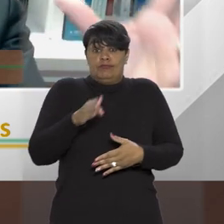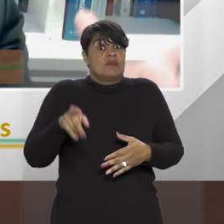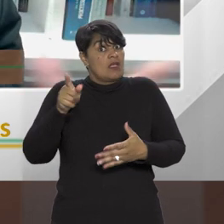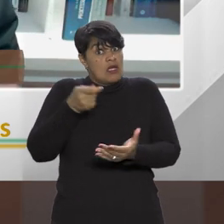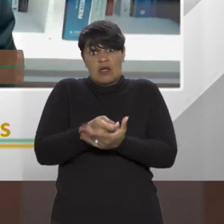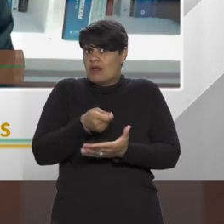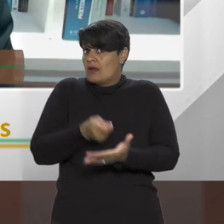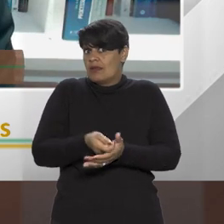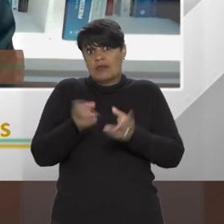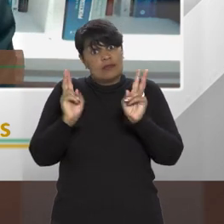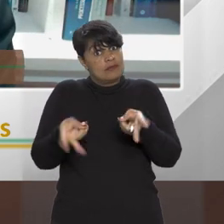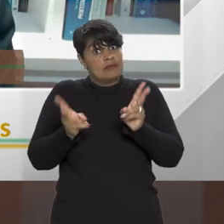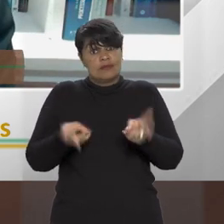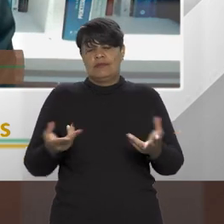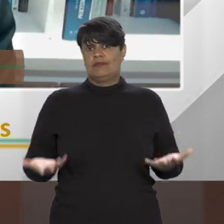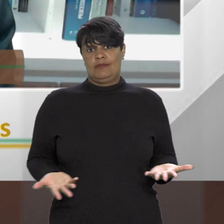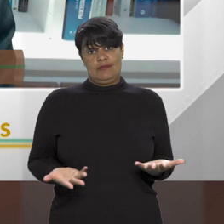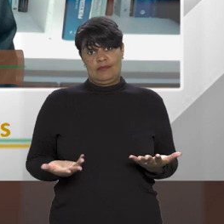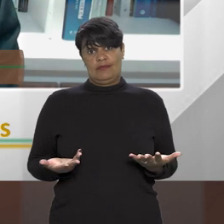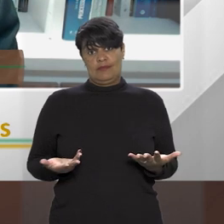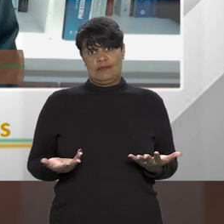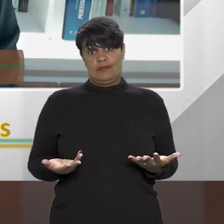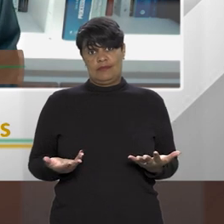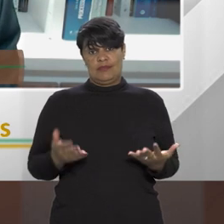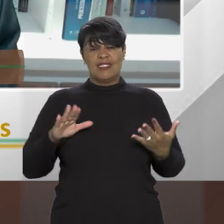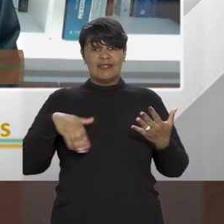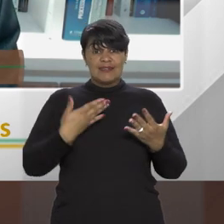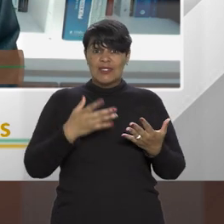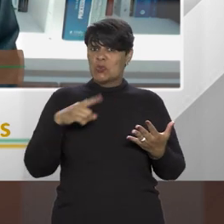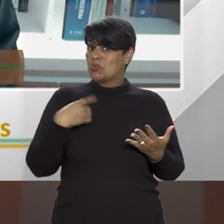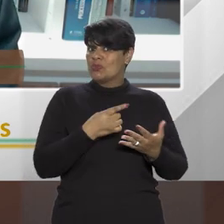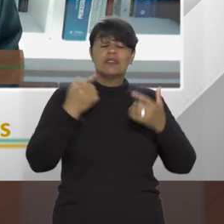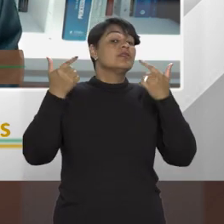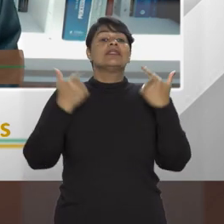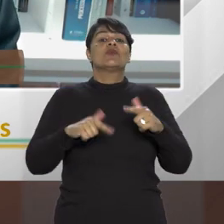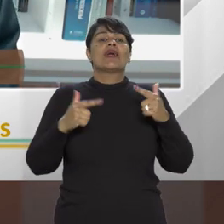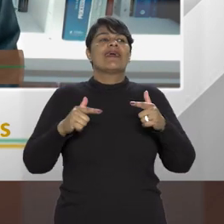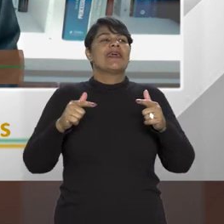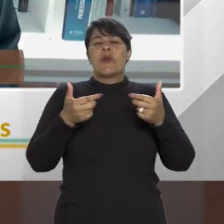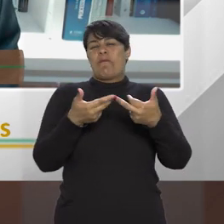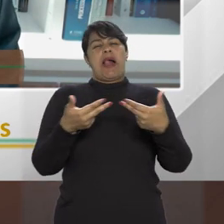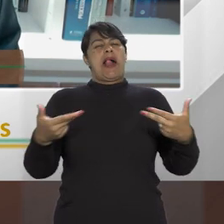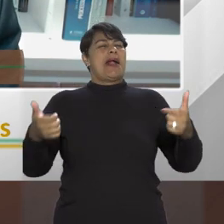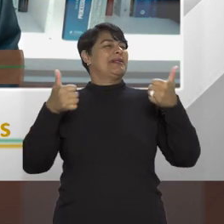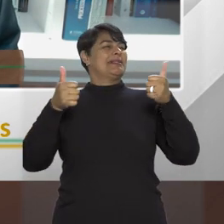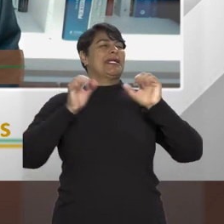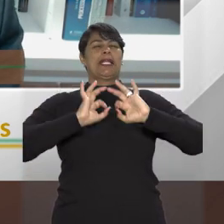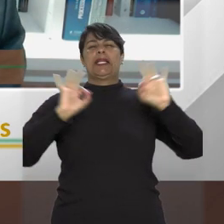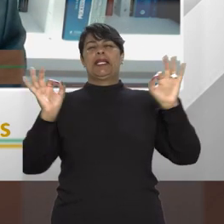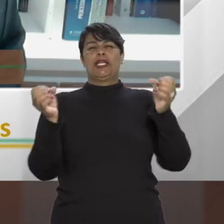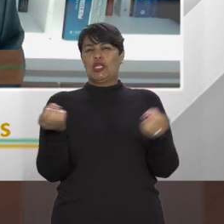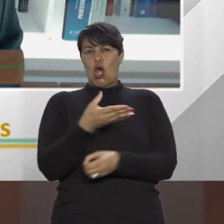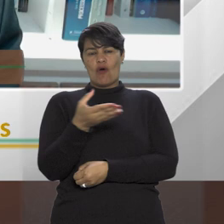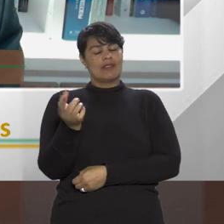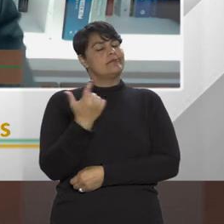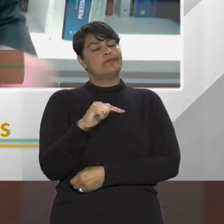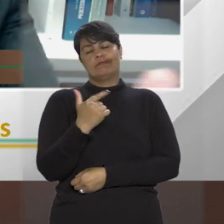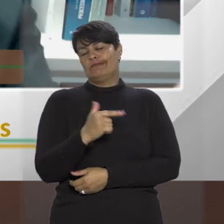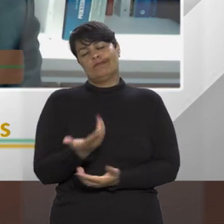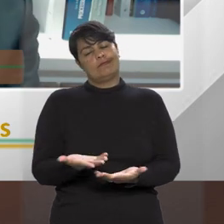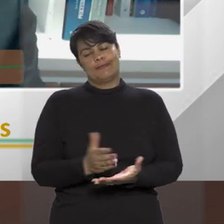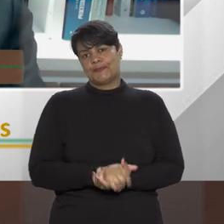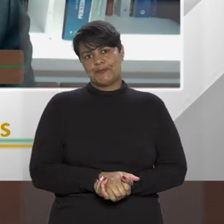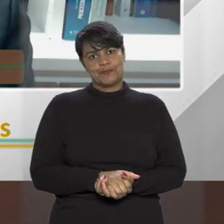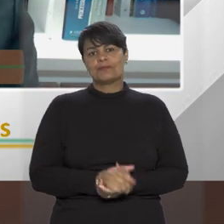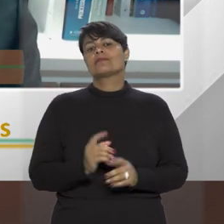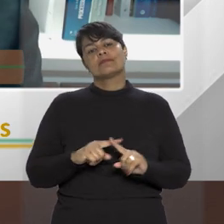dito, uma novidade tão inédita assim, com perdão da redundância. Mas, de fato, existem sanções para aquele que não Processo de quer. trabalho.